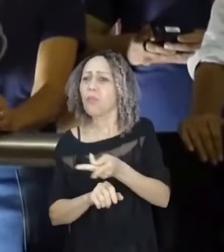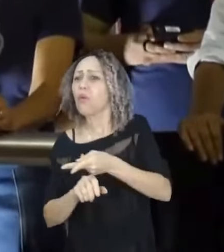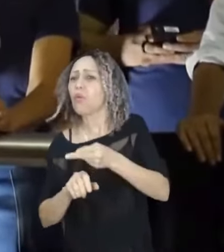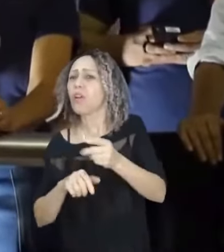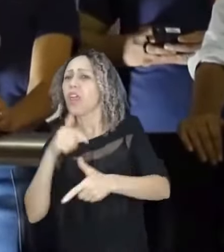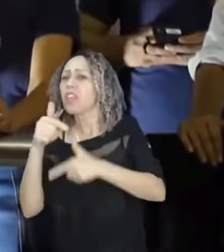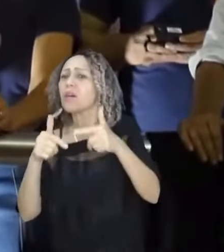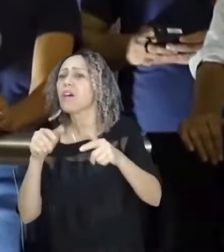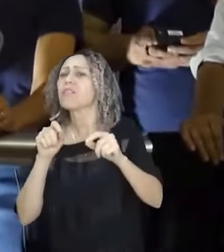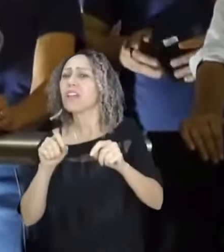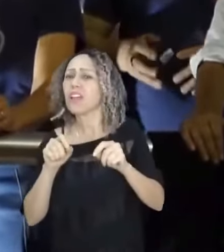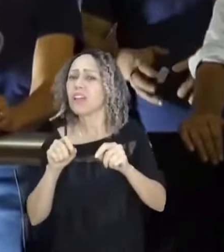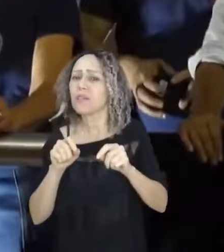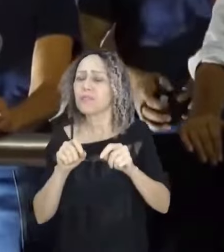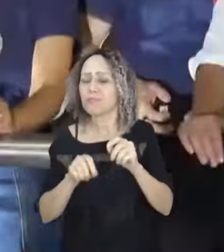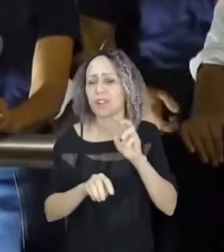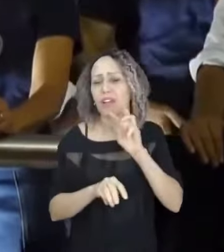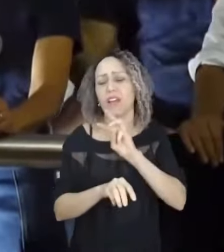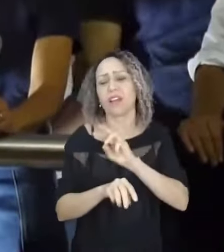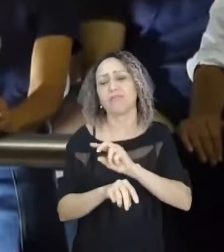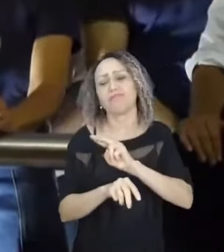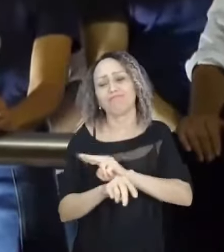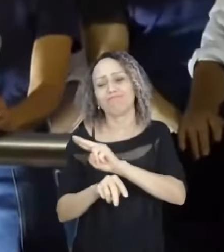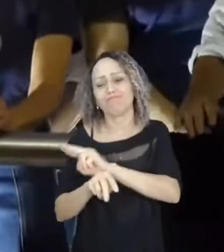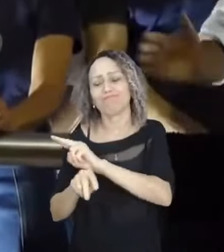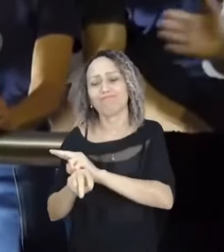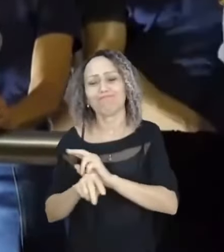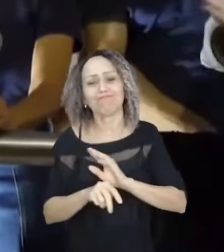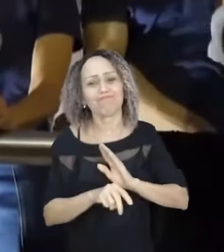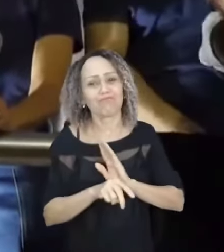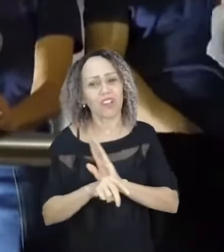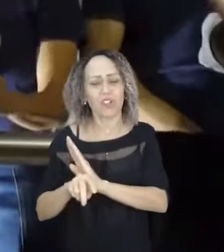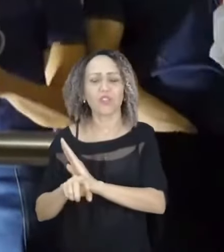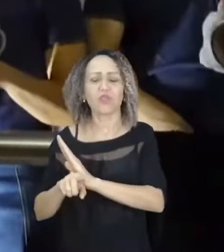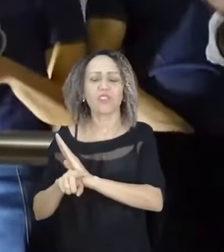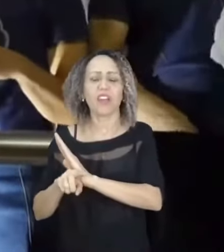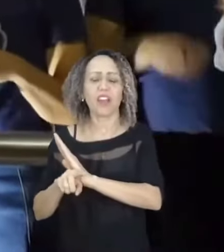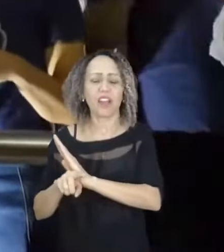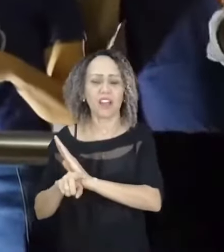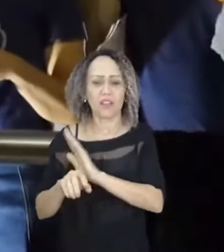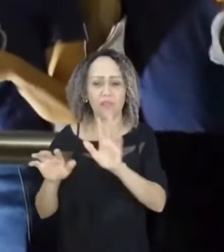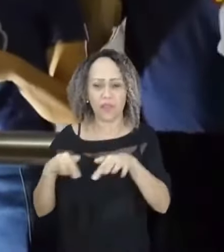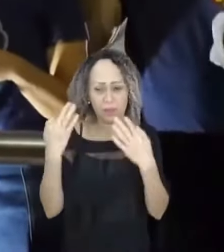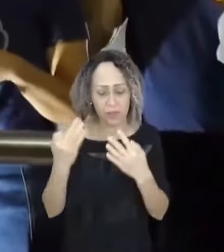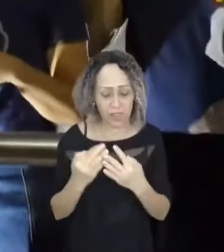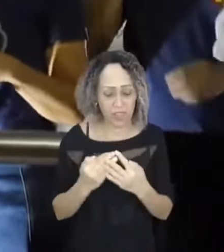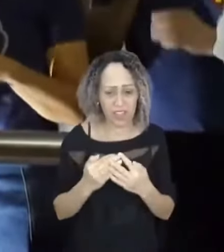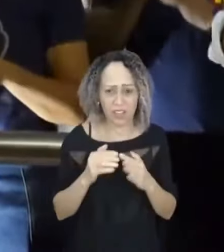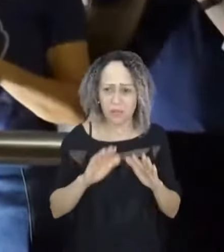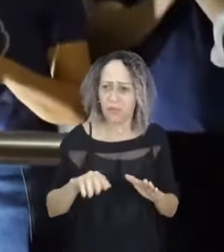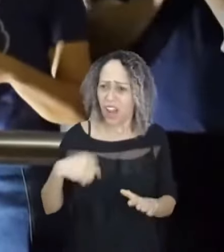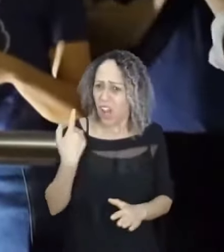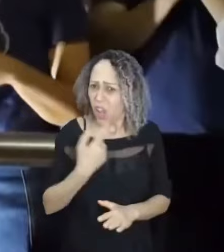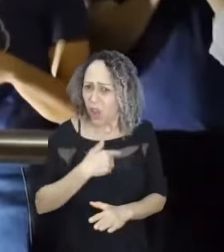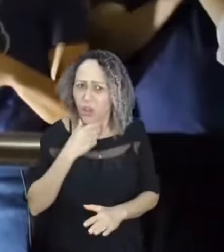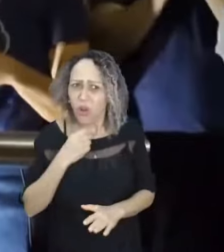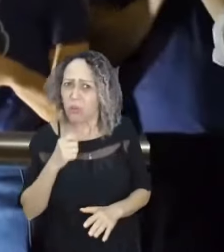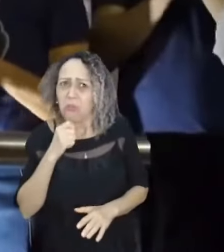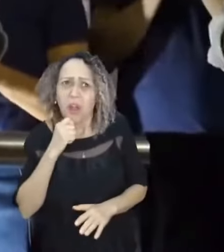família. Mas nós, homens, ainda não aprendemos a ir para a cozinha ajudar nos afazeres de casa.